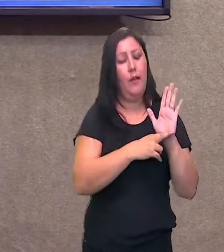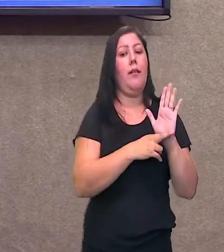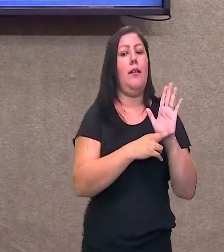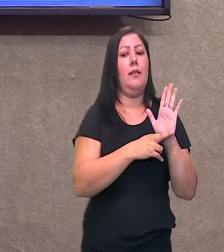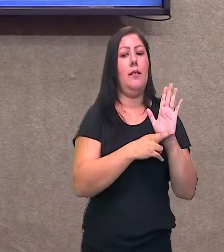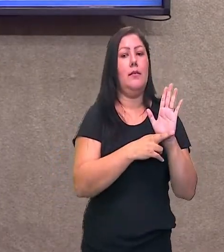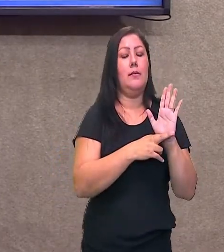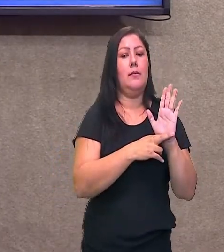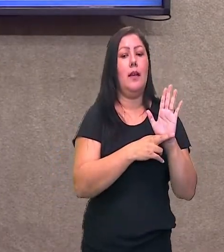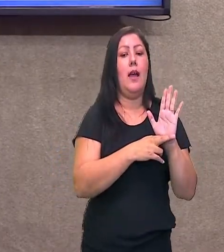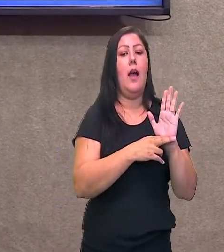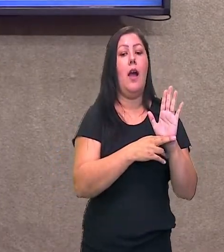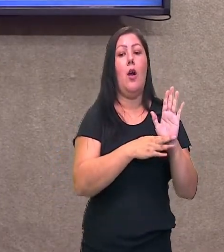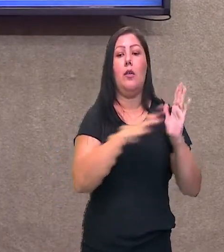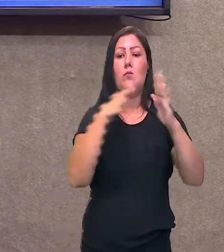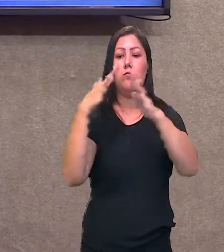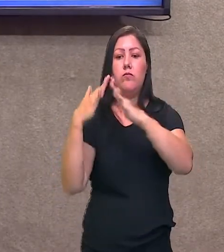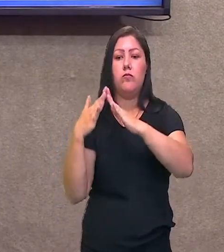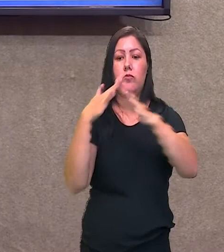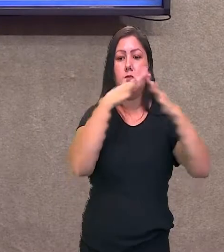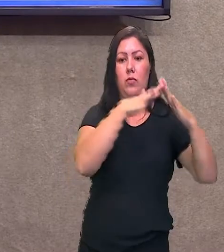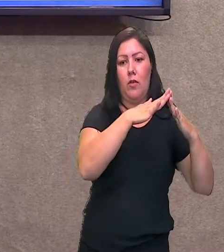outras regras que nós fazemos.